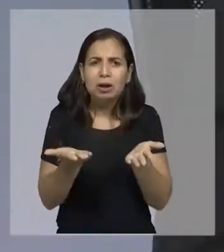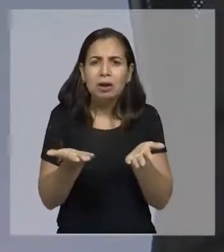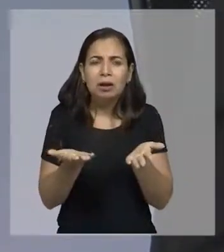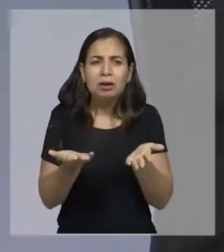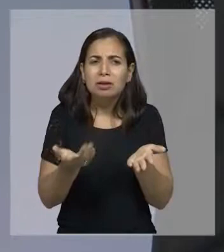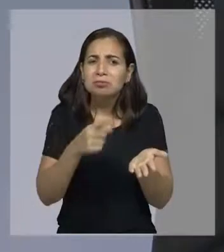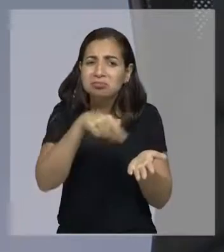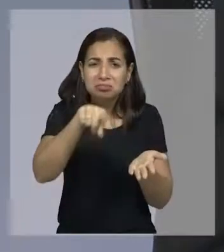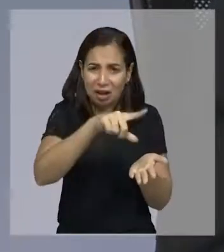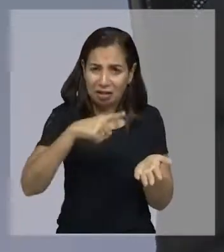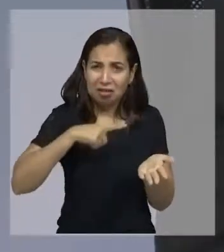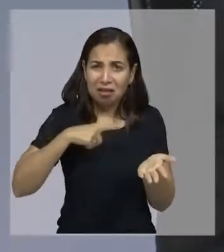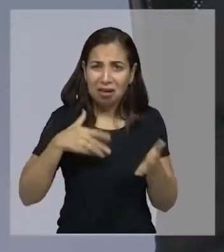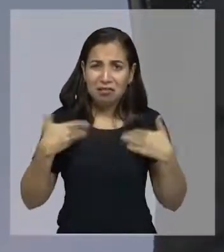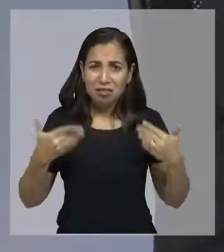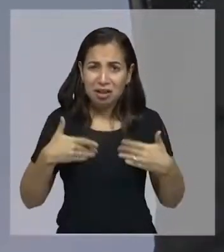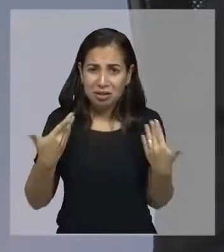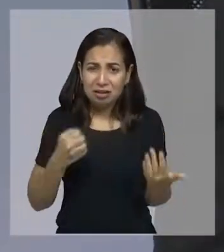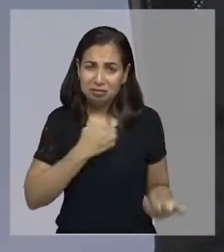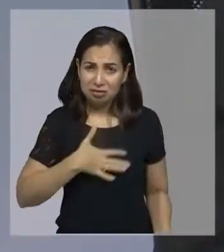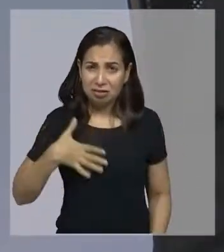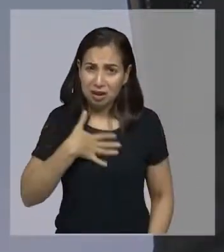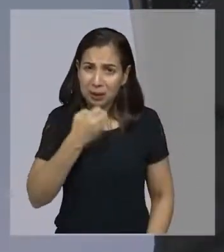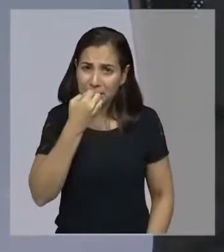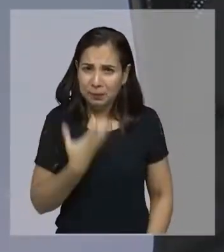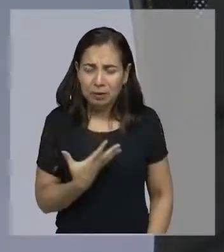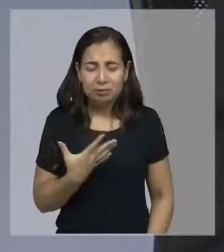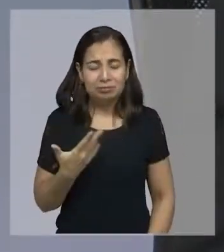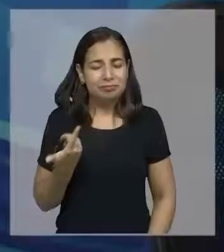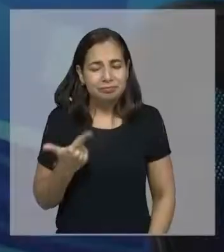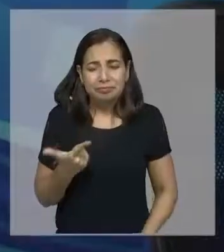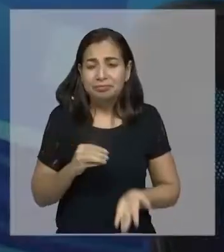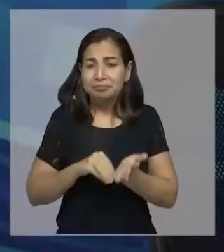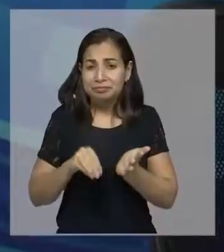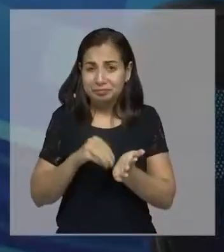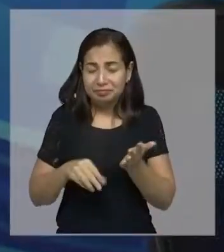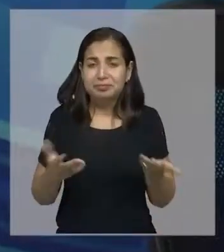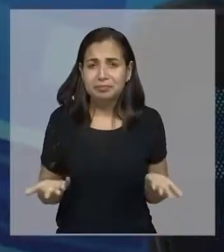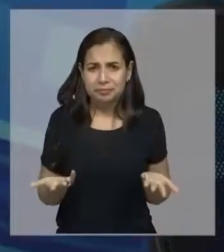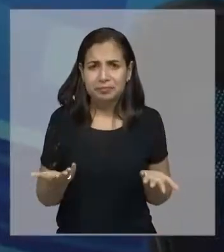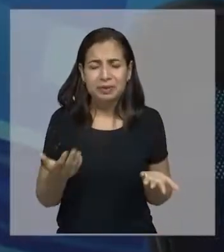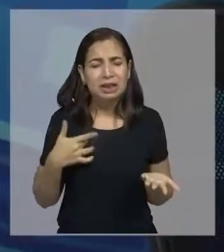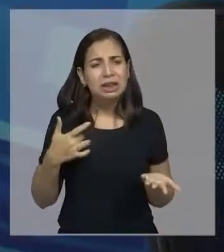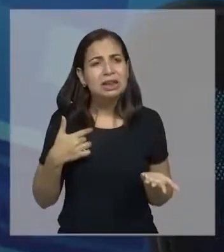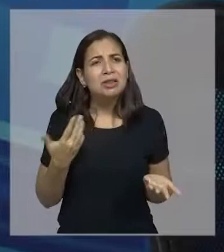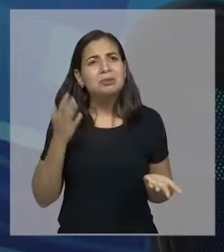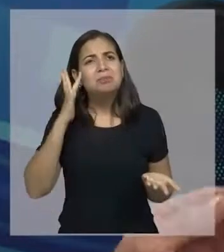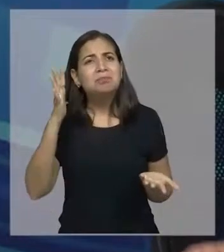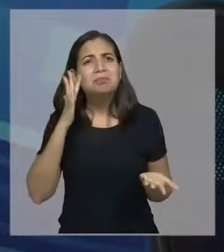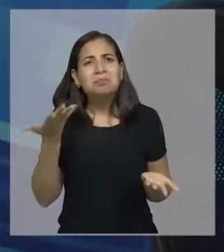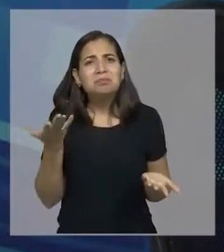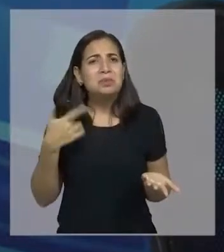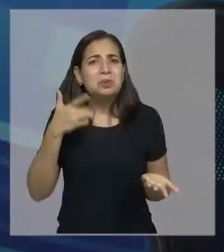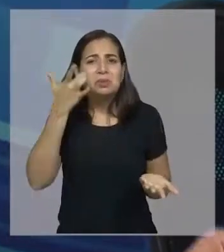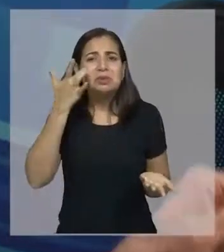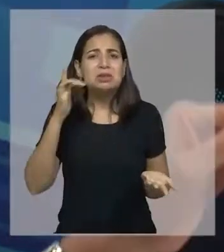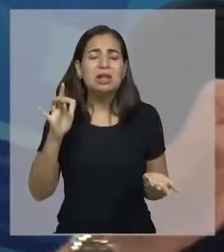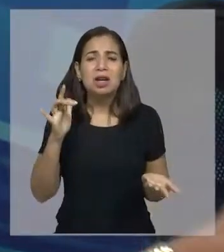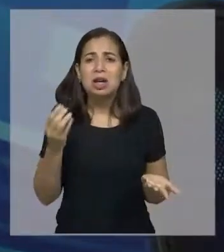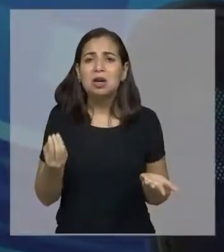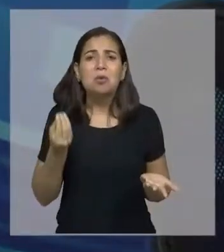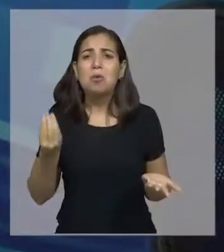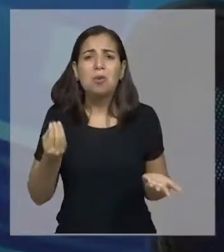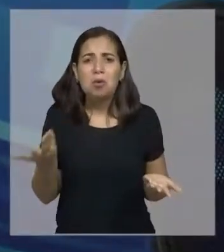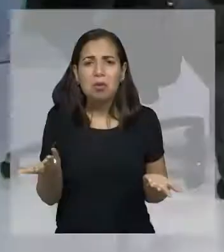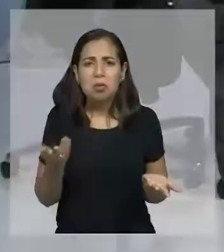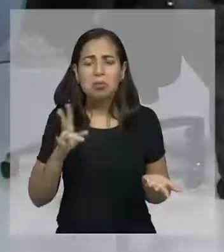E um dia isso vai explodir. Não sei quando, nem como, mas vai. Porque quando entra a questão da